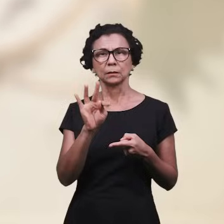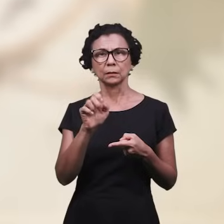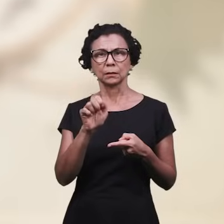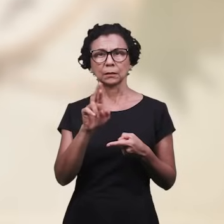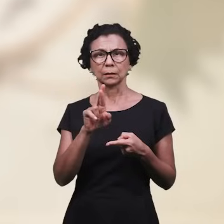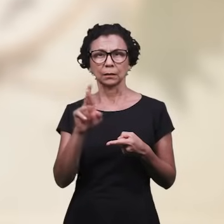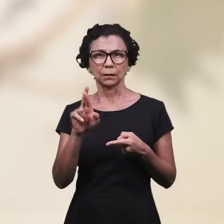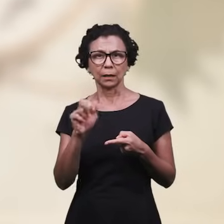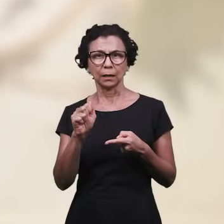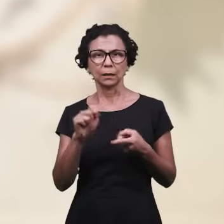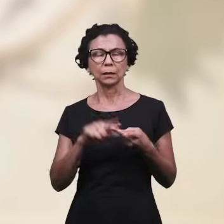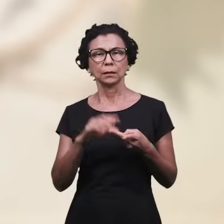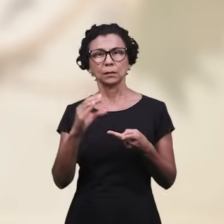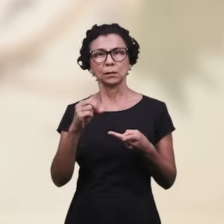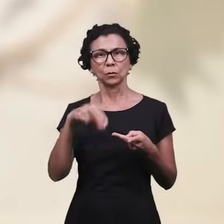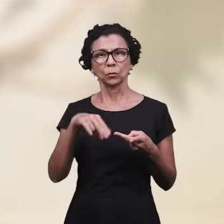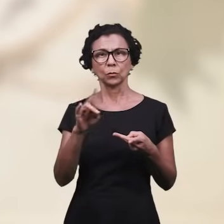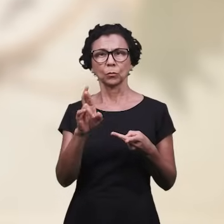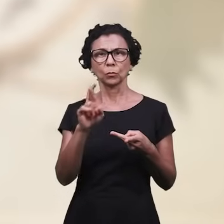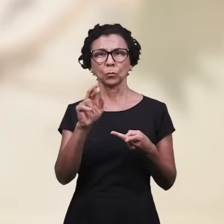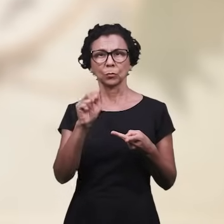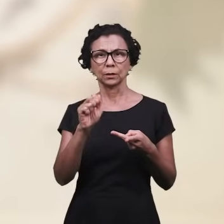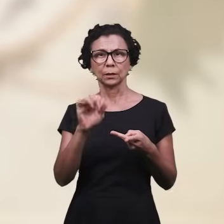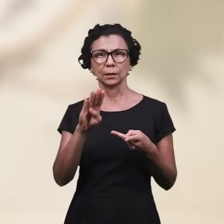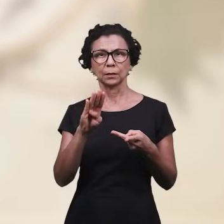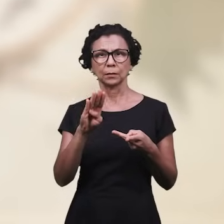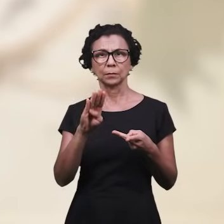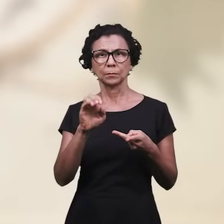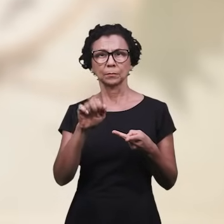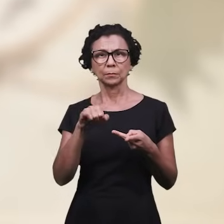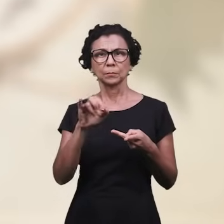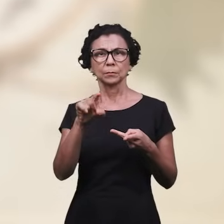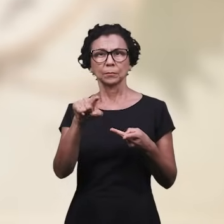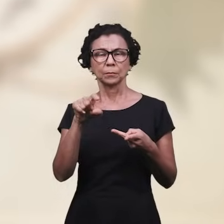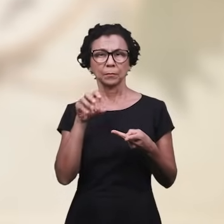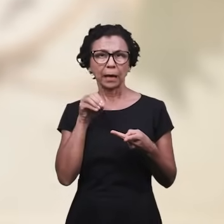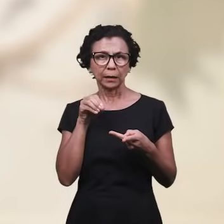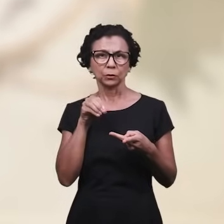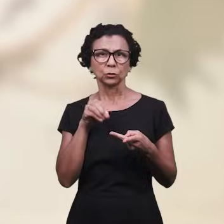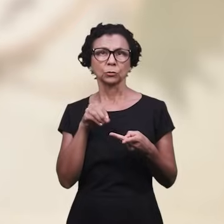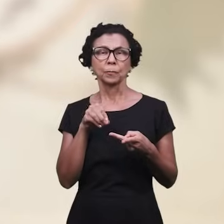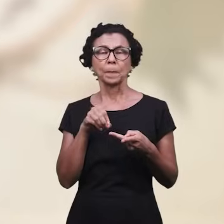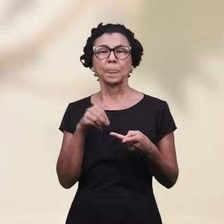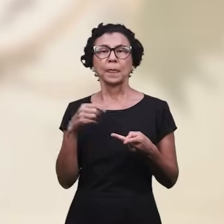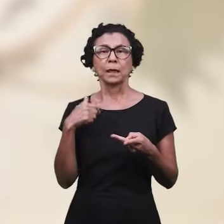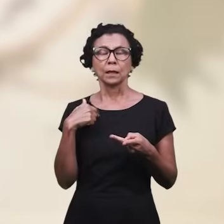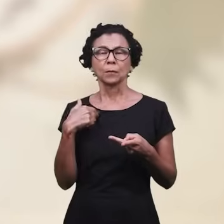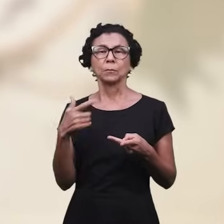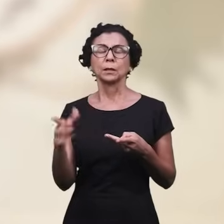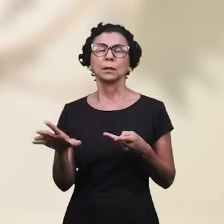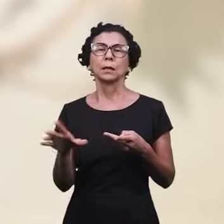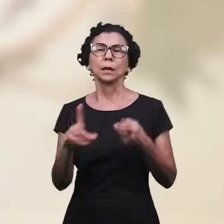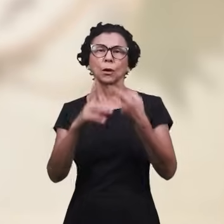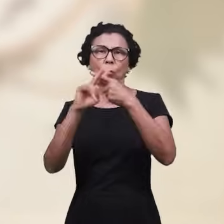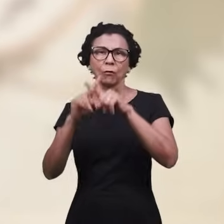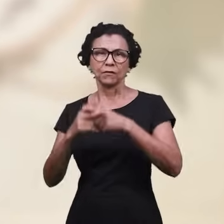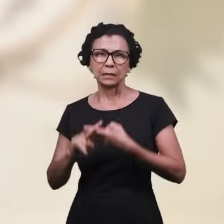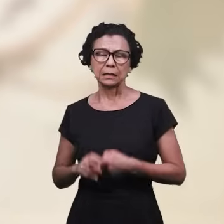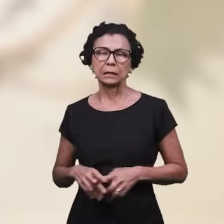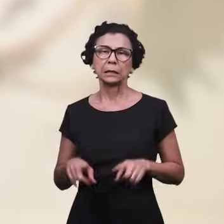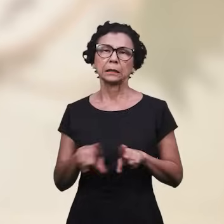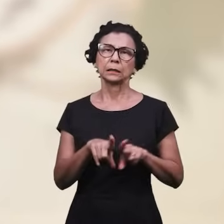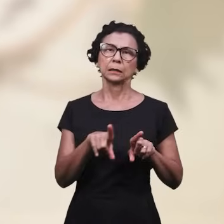eu tenho, na minha oficina, né, a gente faz muita manutenção. E qualquer instrumento de corda, nós resolvemos os problemas lá. A